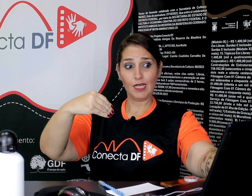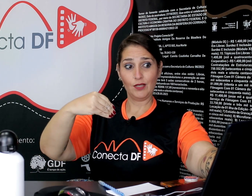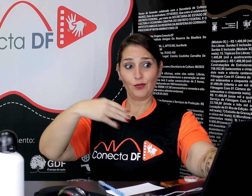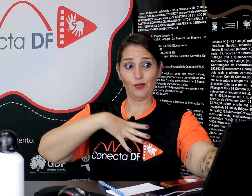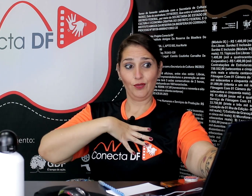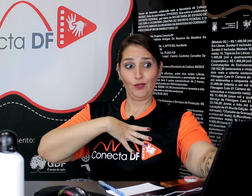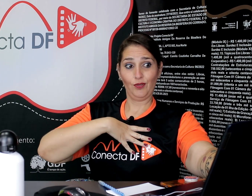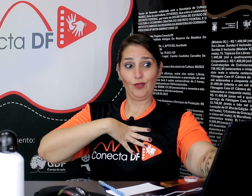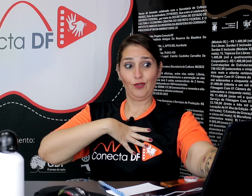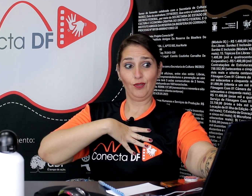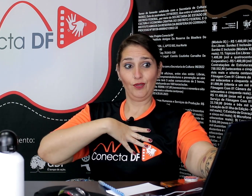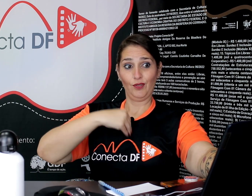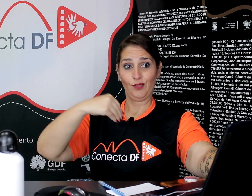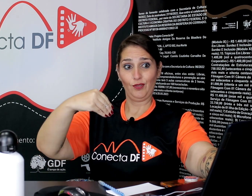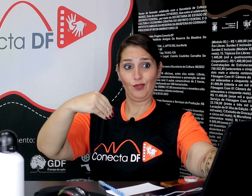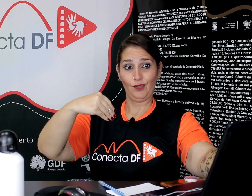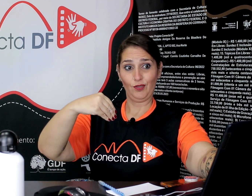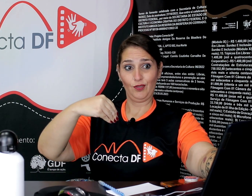Filho.